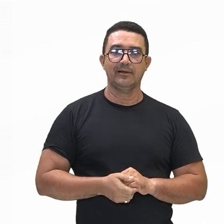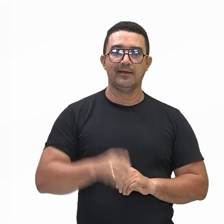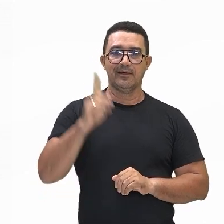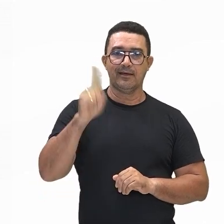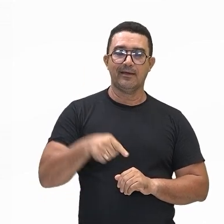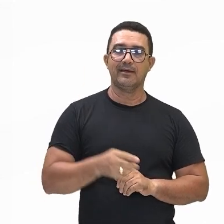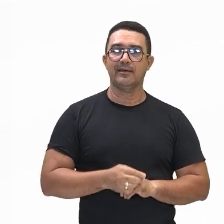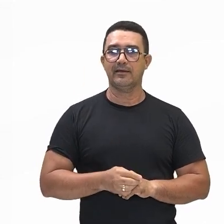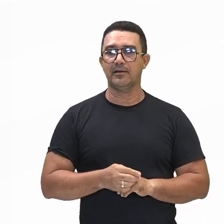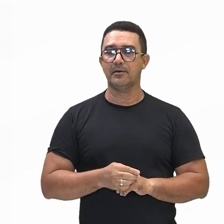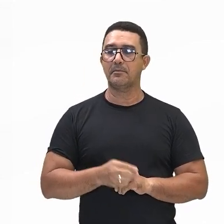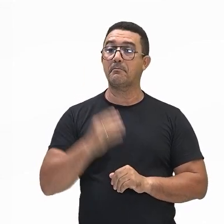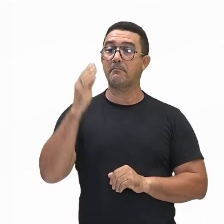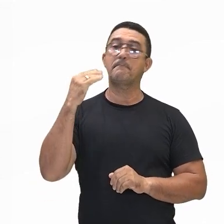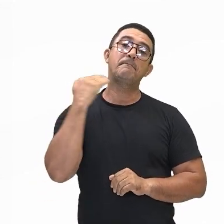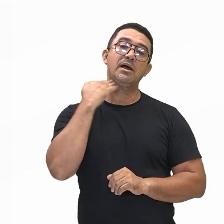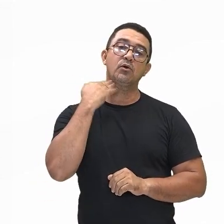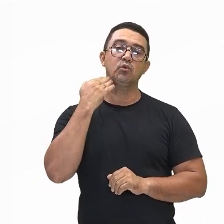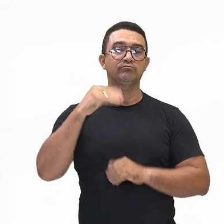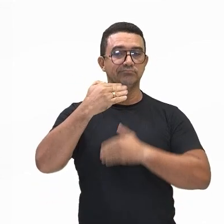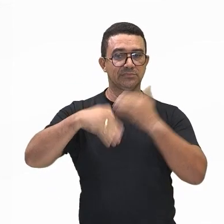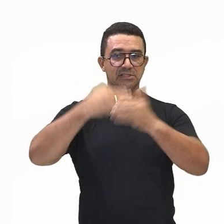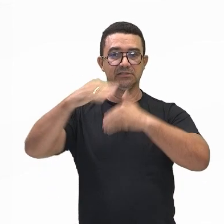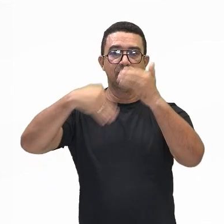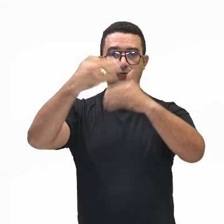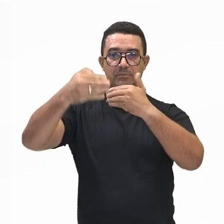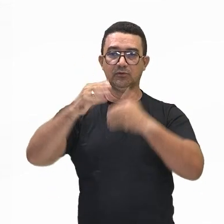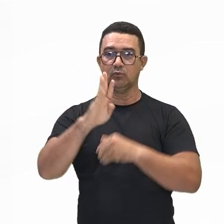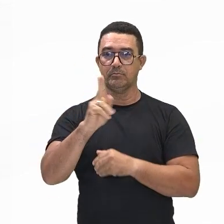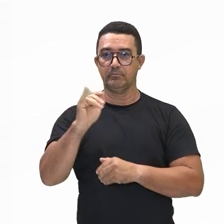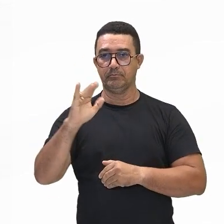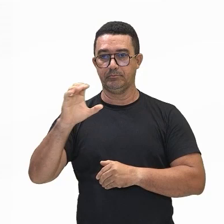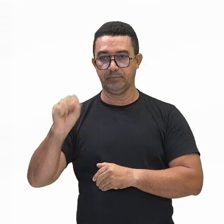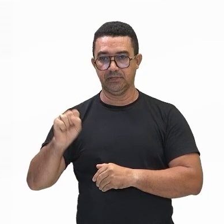de Desenvolvimento do BRICS. Olha